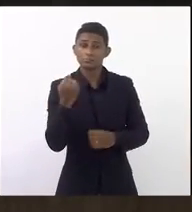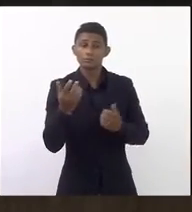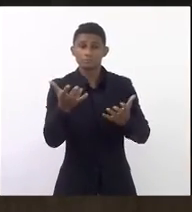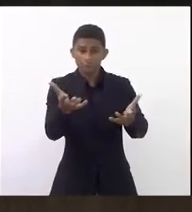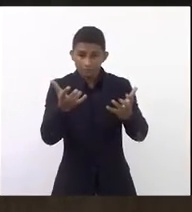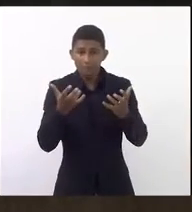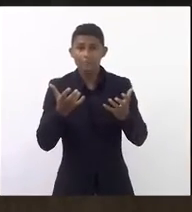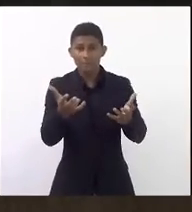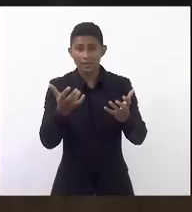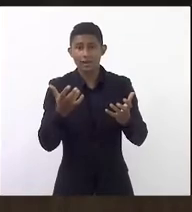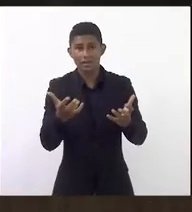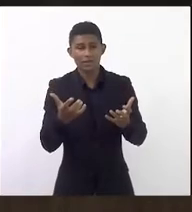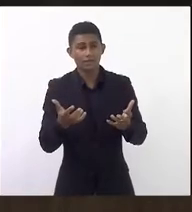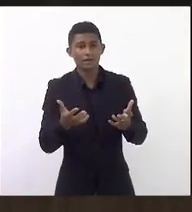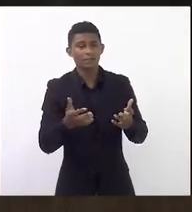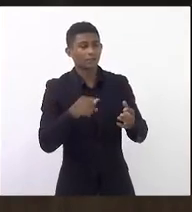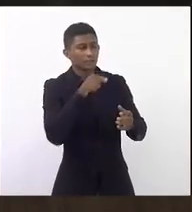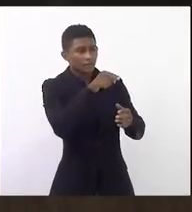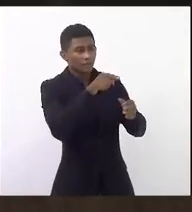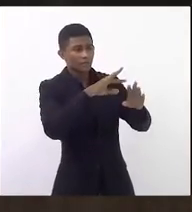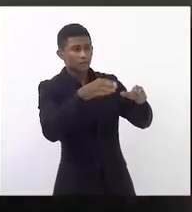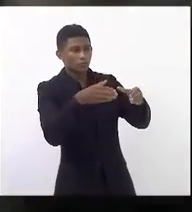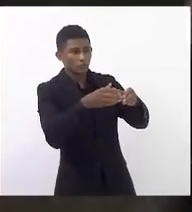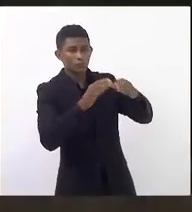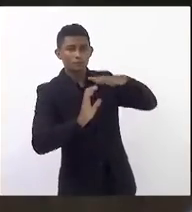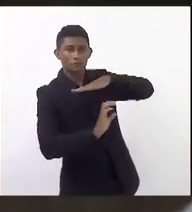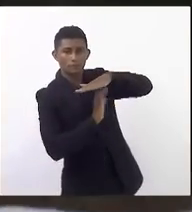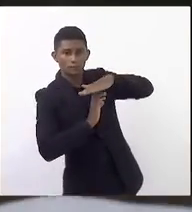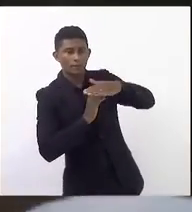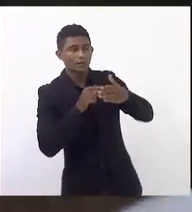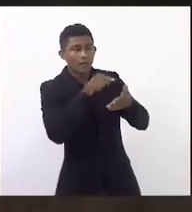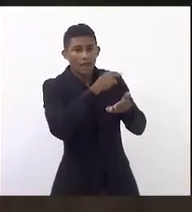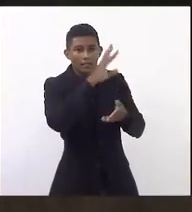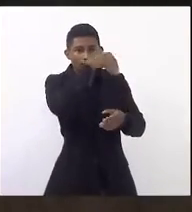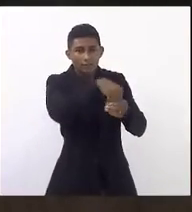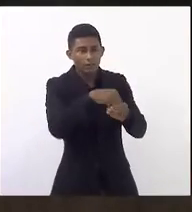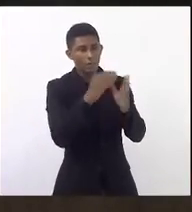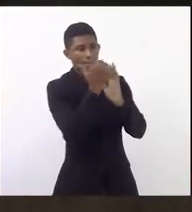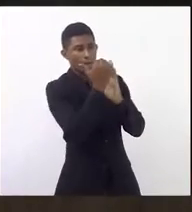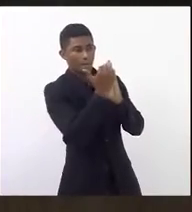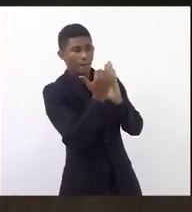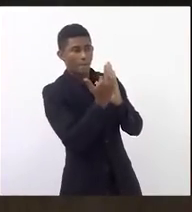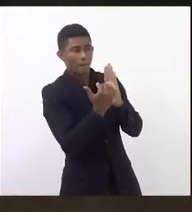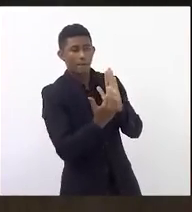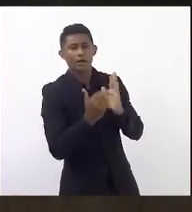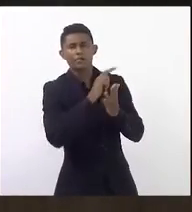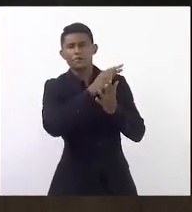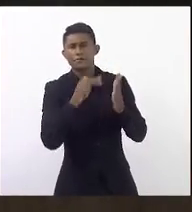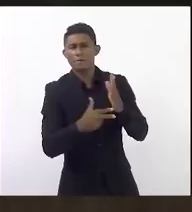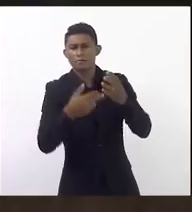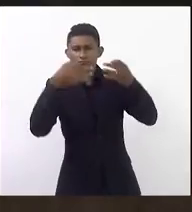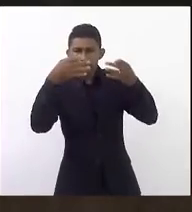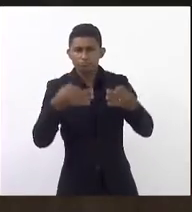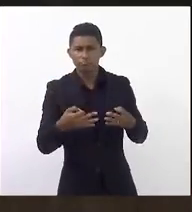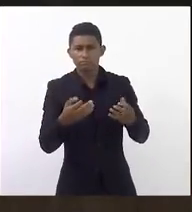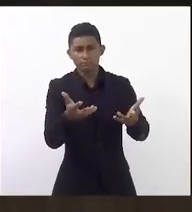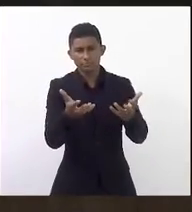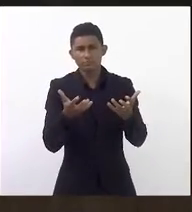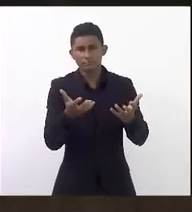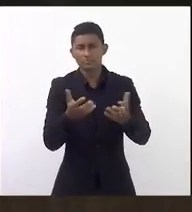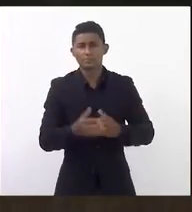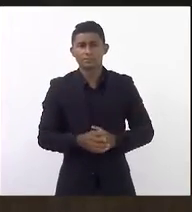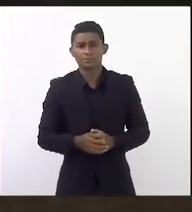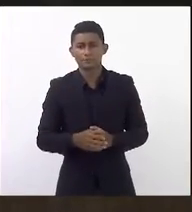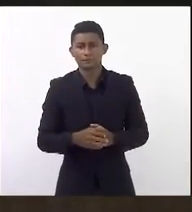de normas, que a agência tenha assento dos usuários, né, Luiz Paulo? Que na agência tenha assento